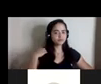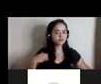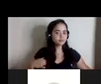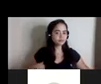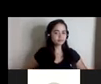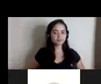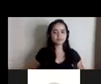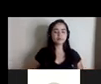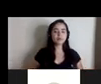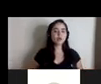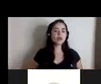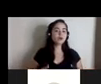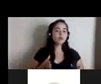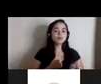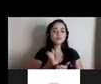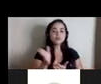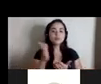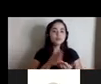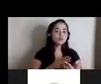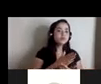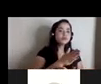Quais os caminhos, né,